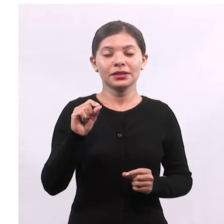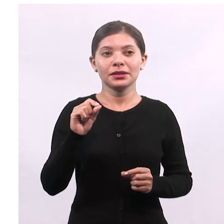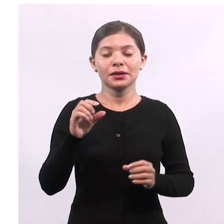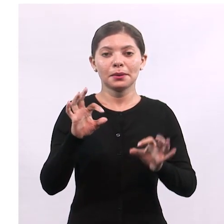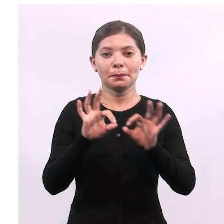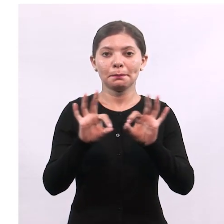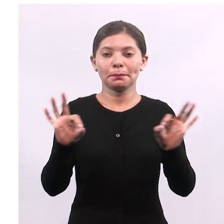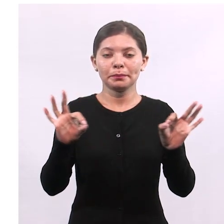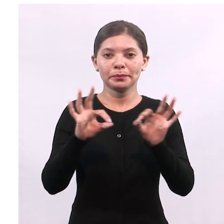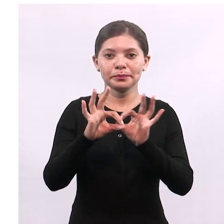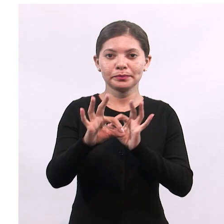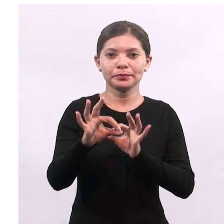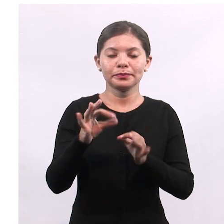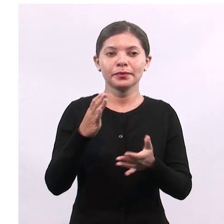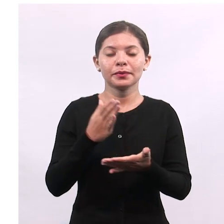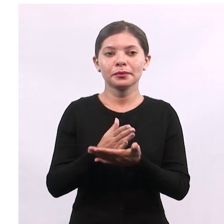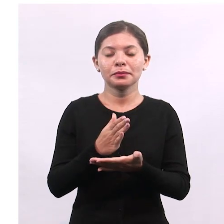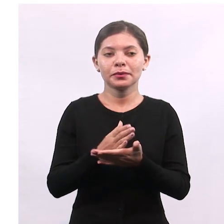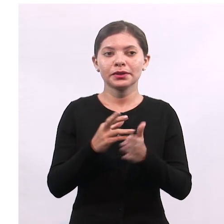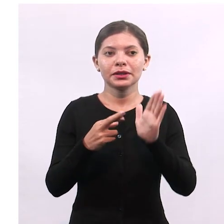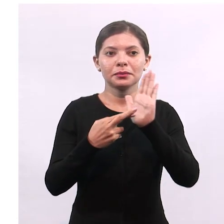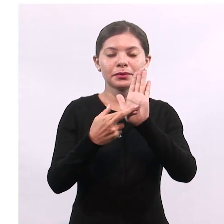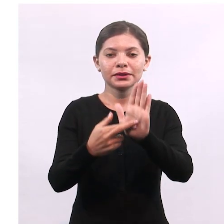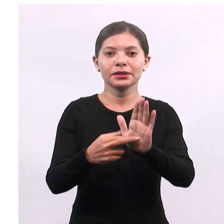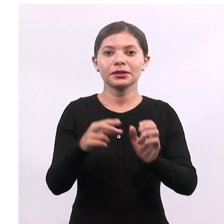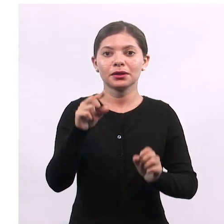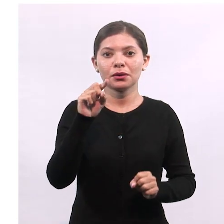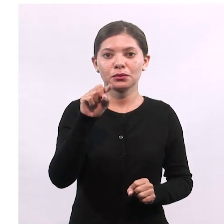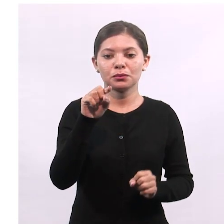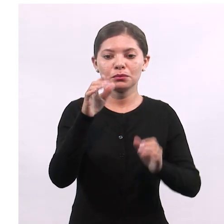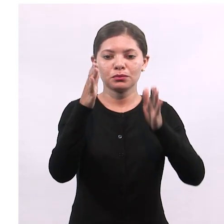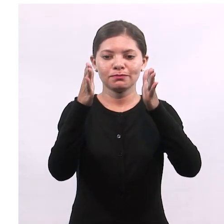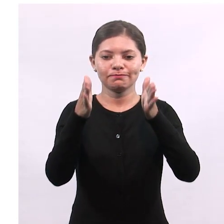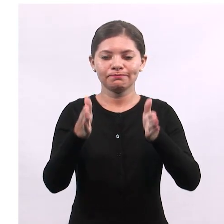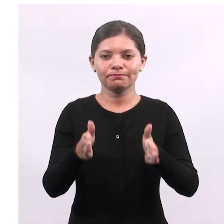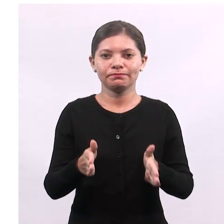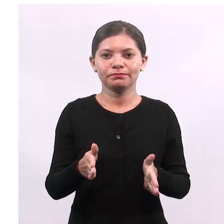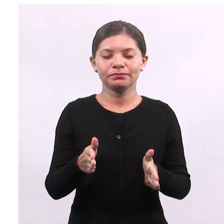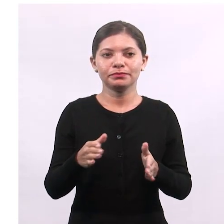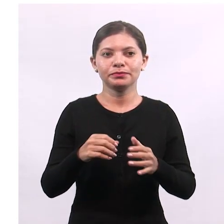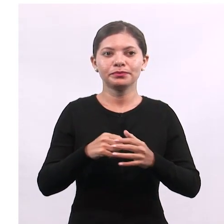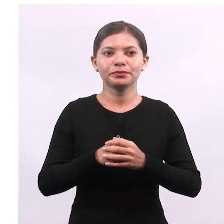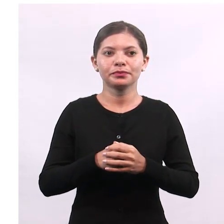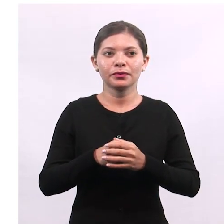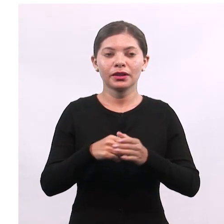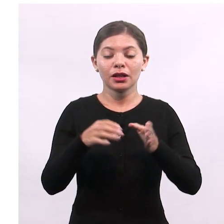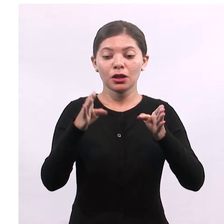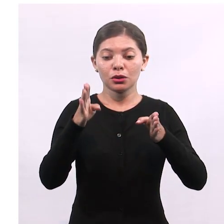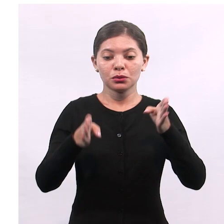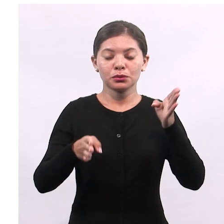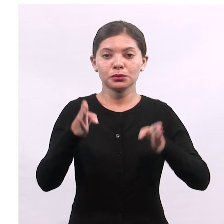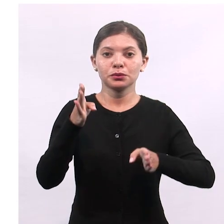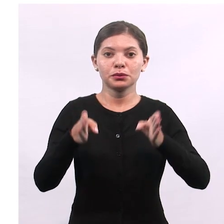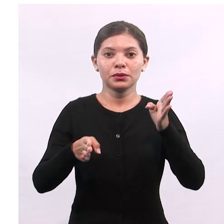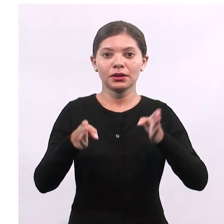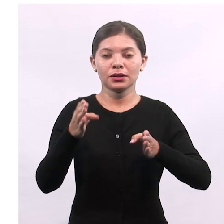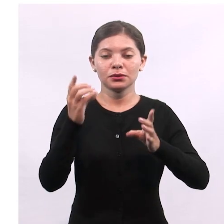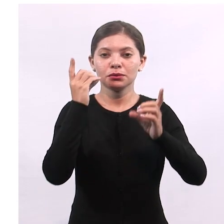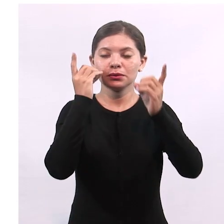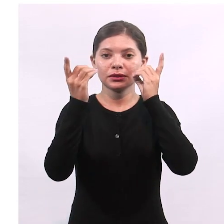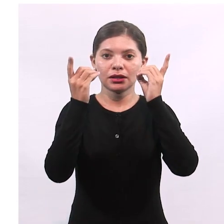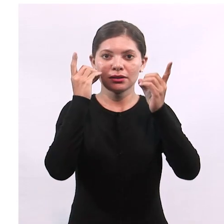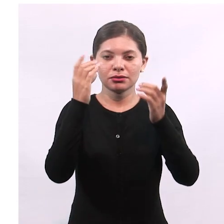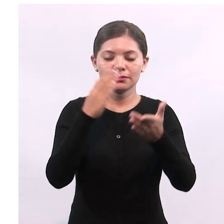representa um Ponto Central em torno dessa média os dados vão estar distribuídos eu posso ter valores